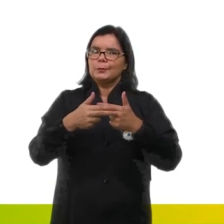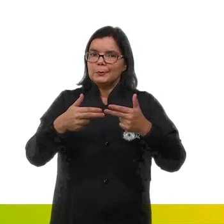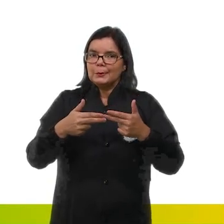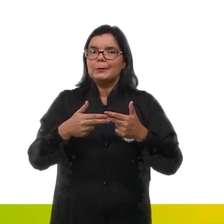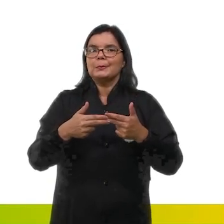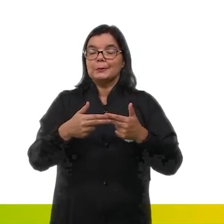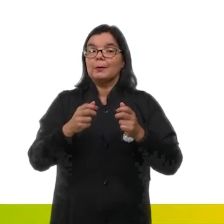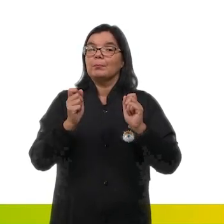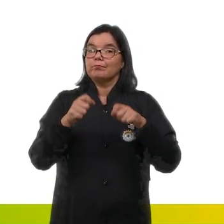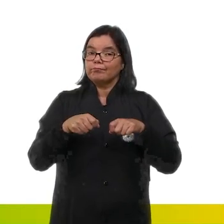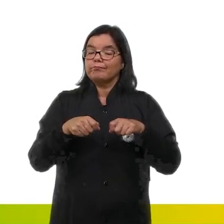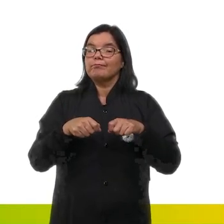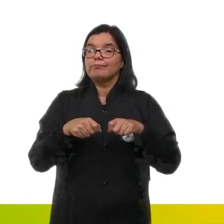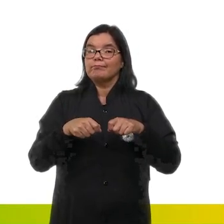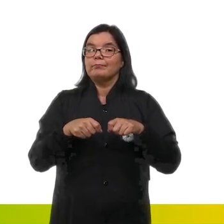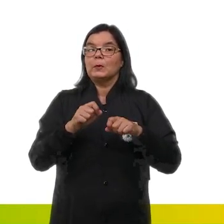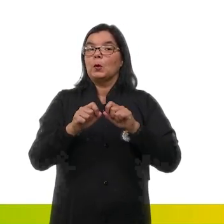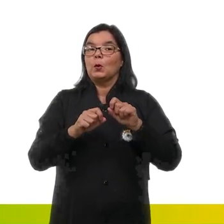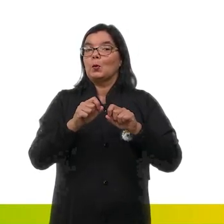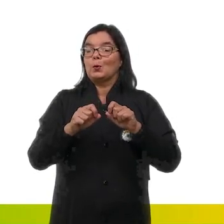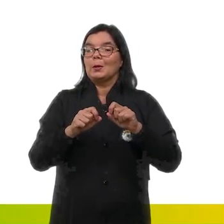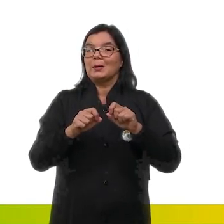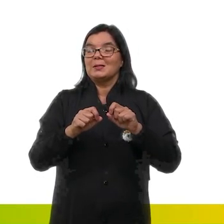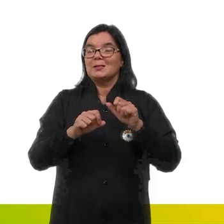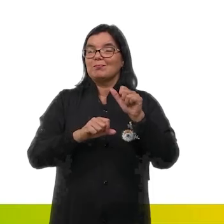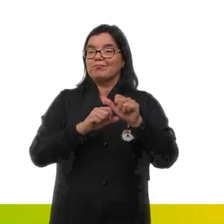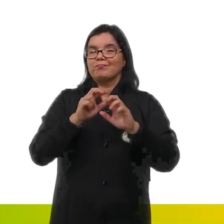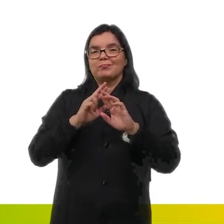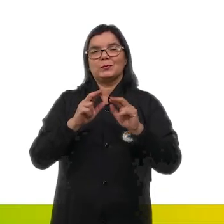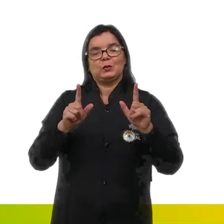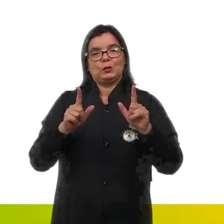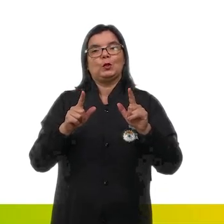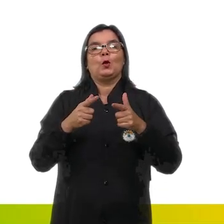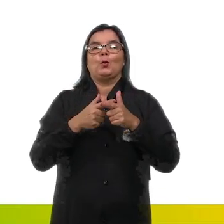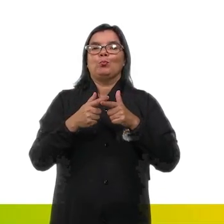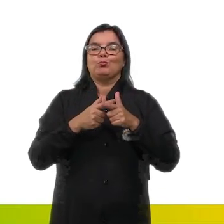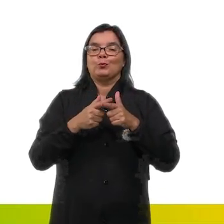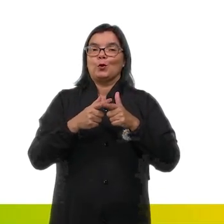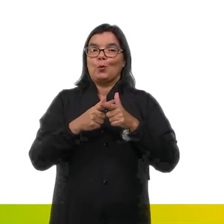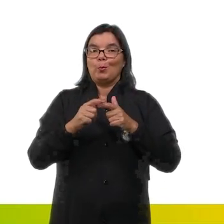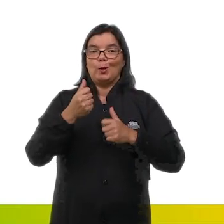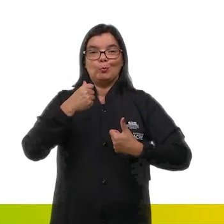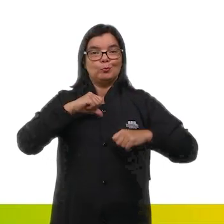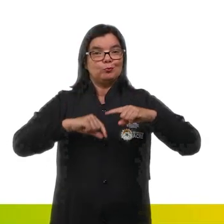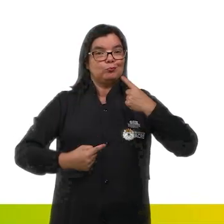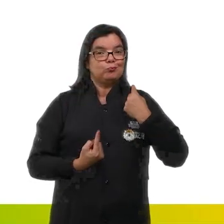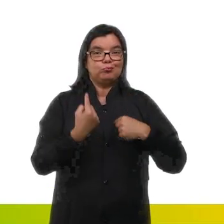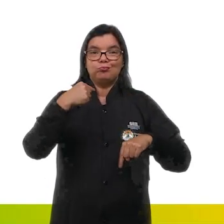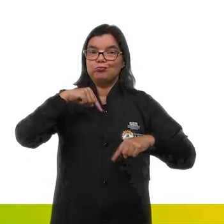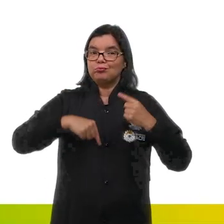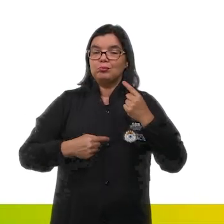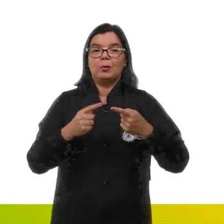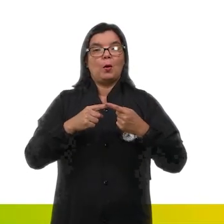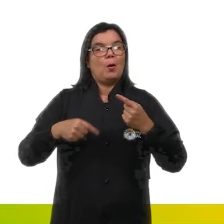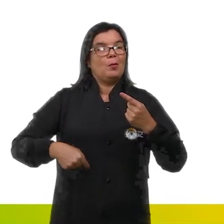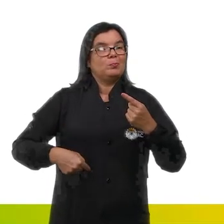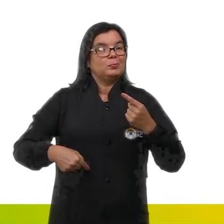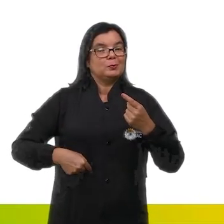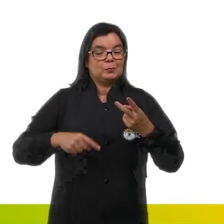ergogênicos pode levar a efeitos colaterais graves, como problemas hormonais, danos ao fígado e